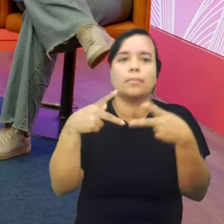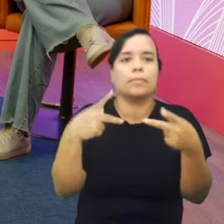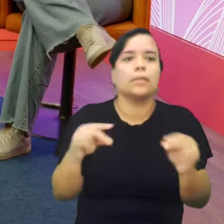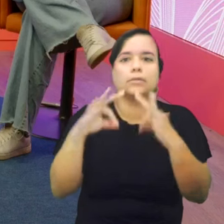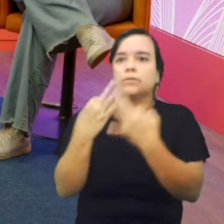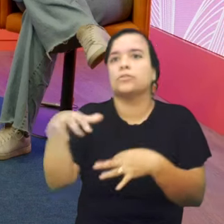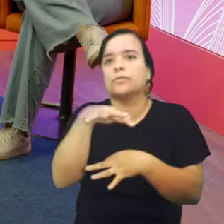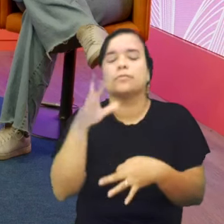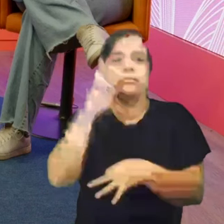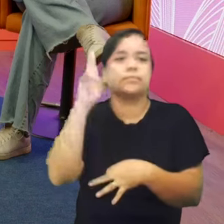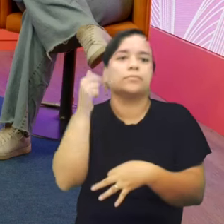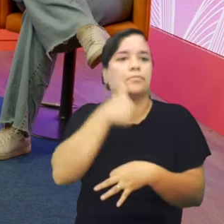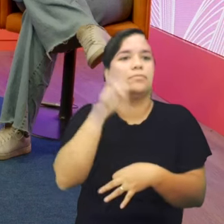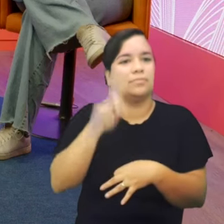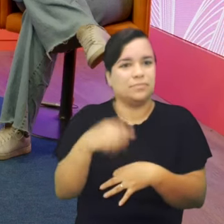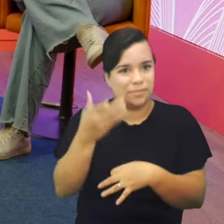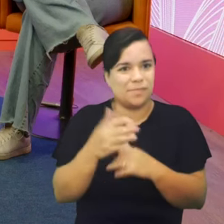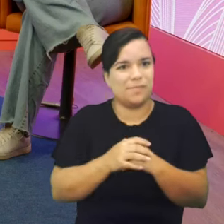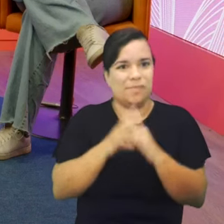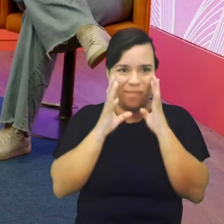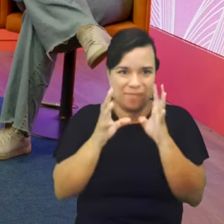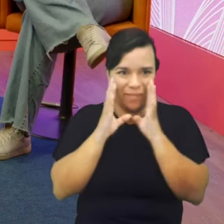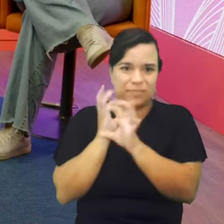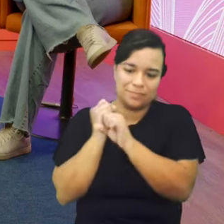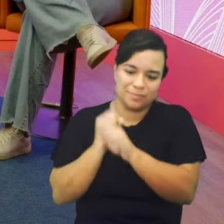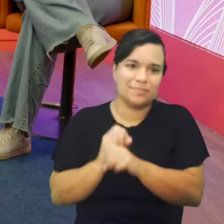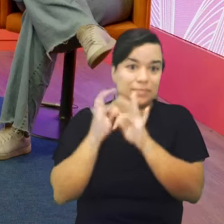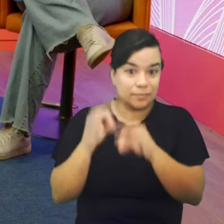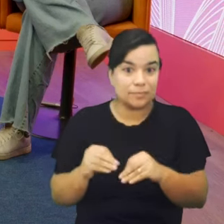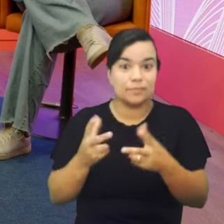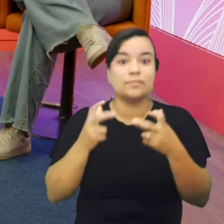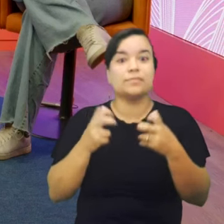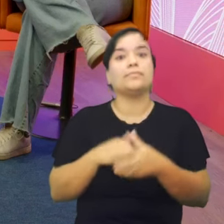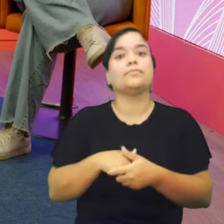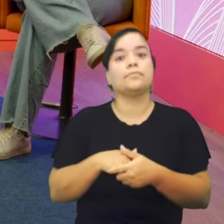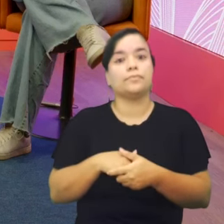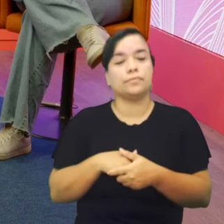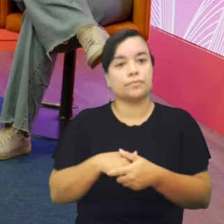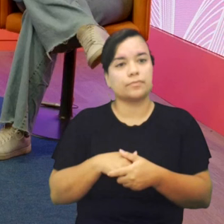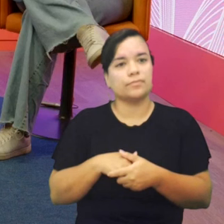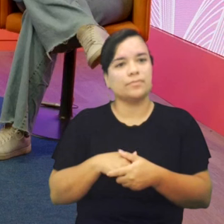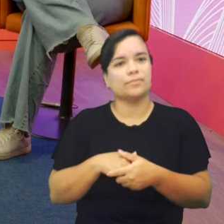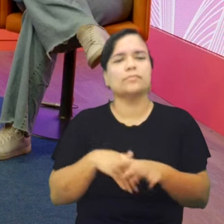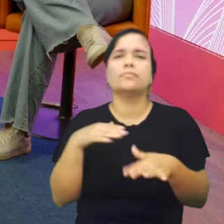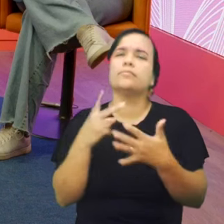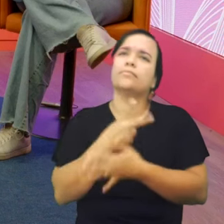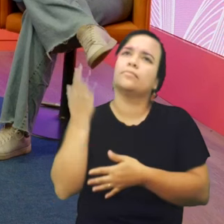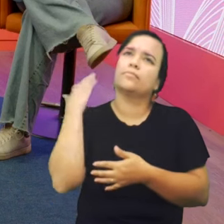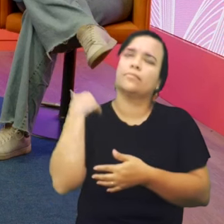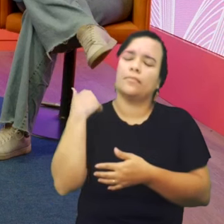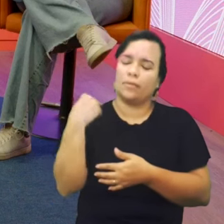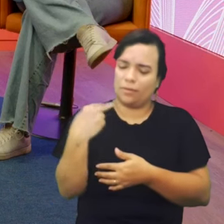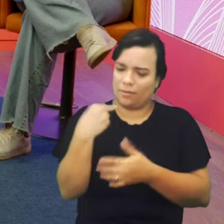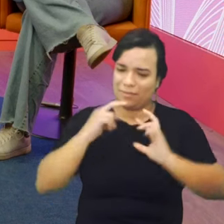dos familiares. Sim. Olha só, vai somando tudo isso, né? E um dia eu tava em casa, eu me